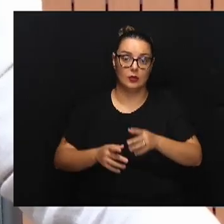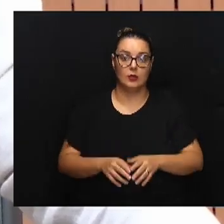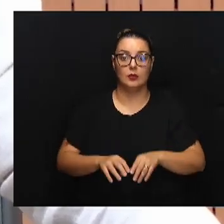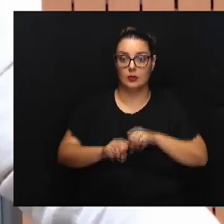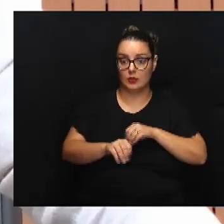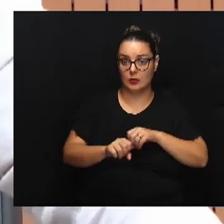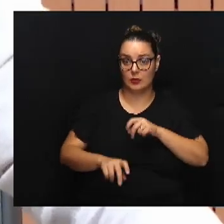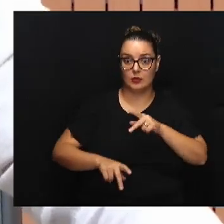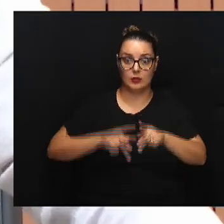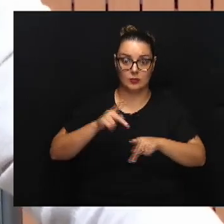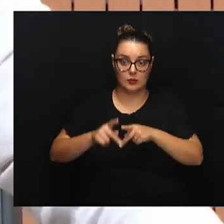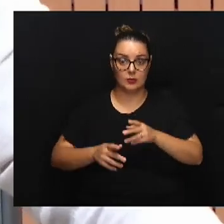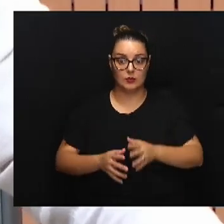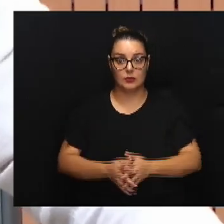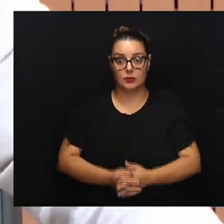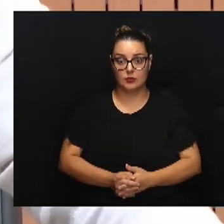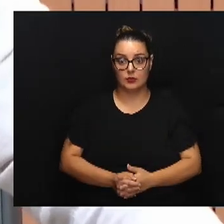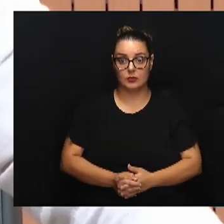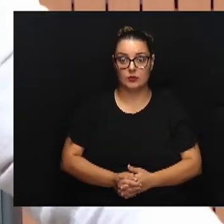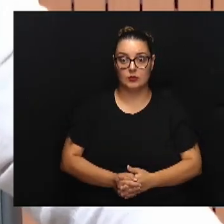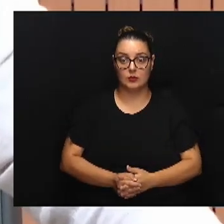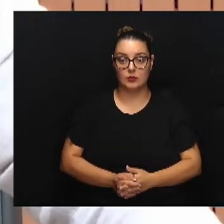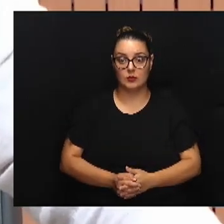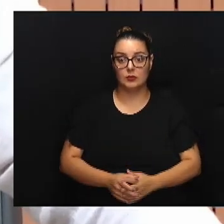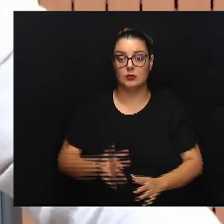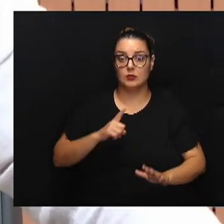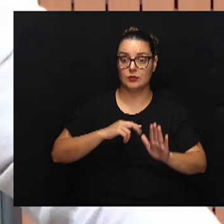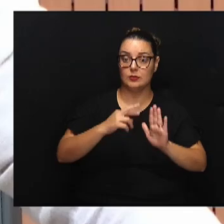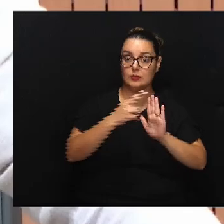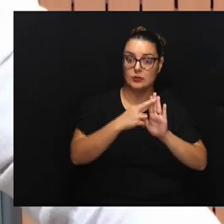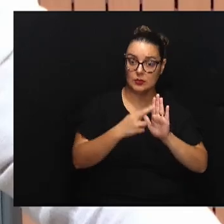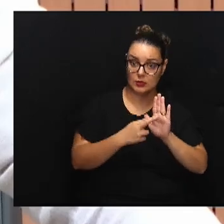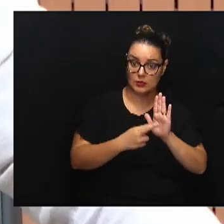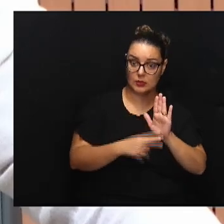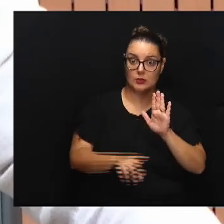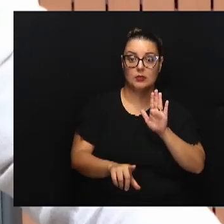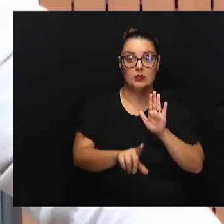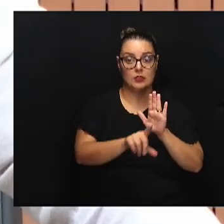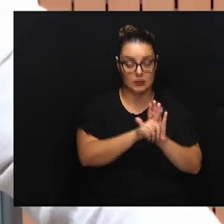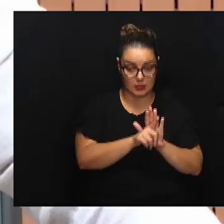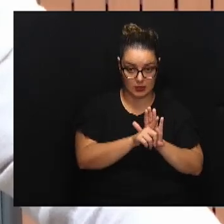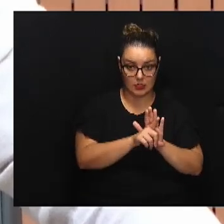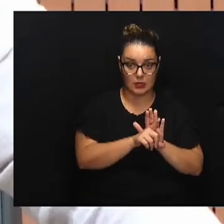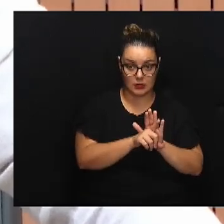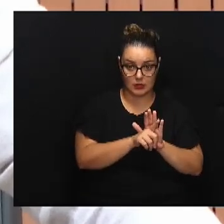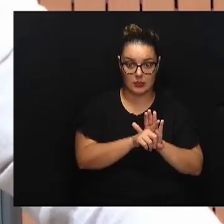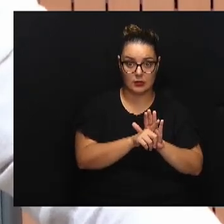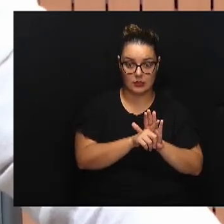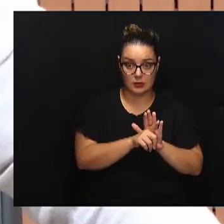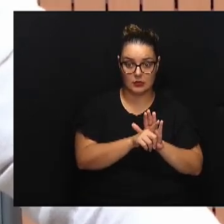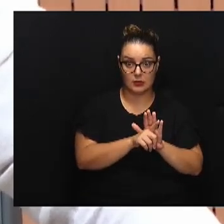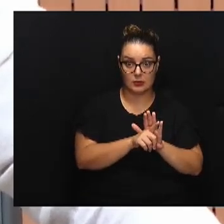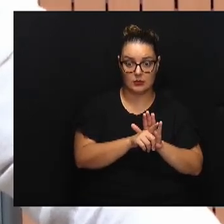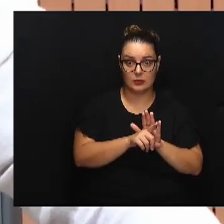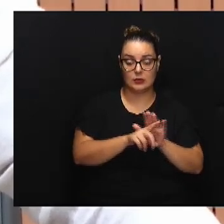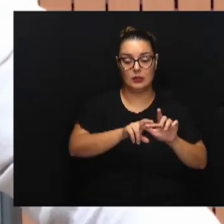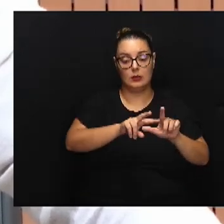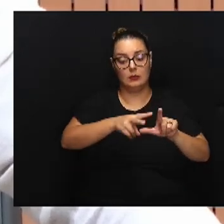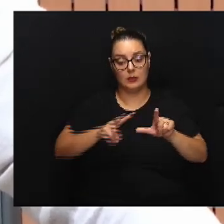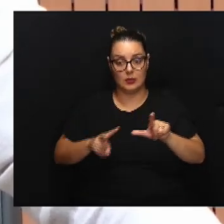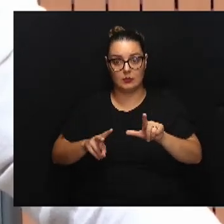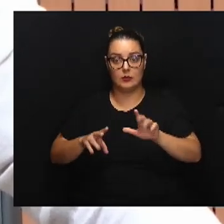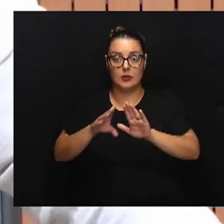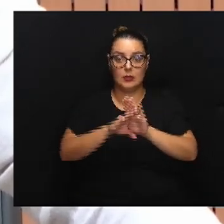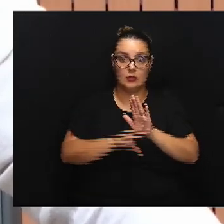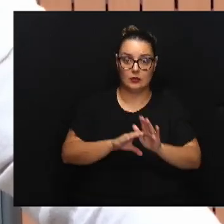educação popular. Temos as regras legais que parametrizam esse programa. O